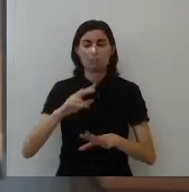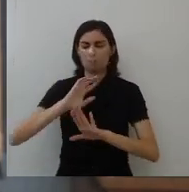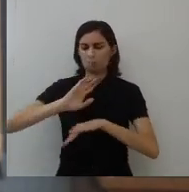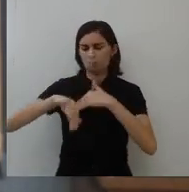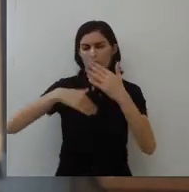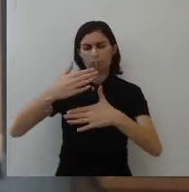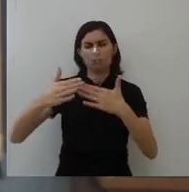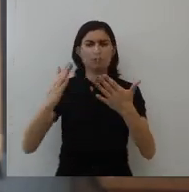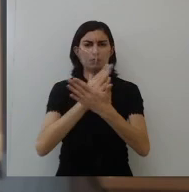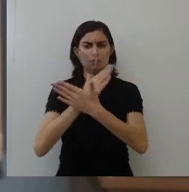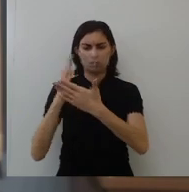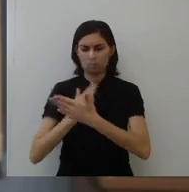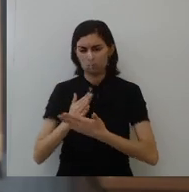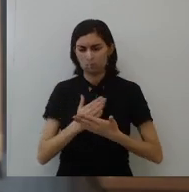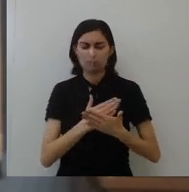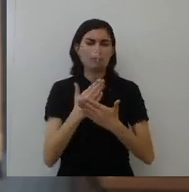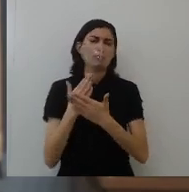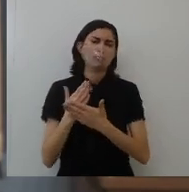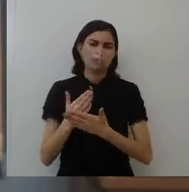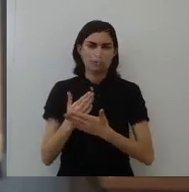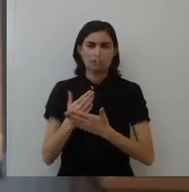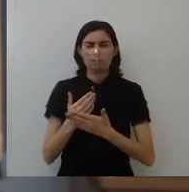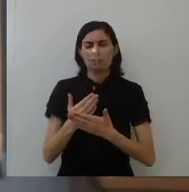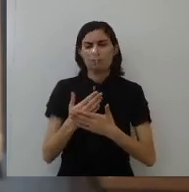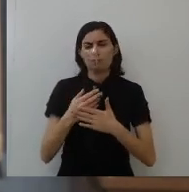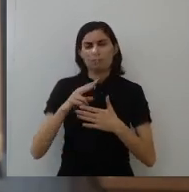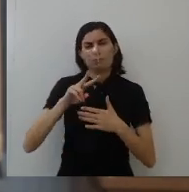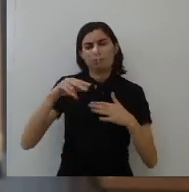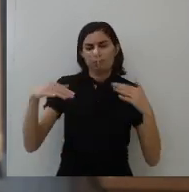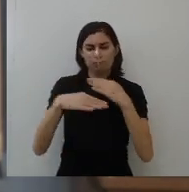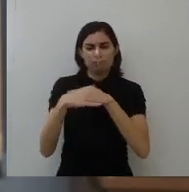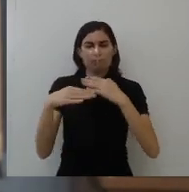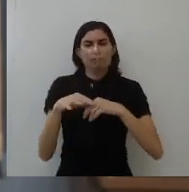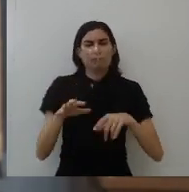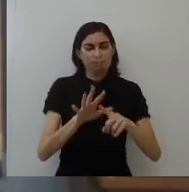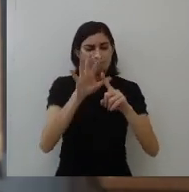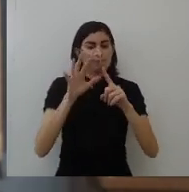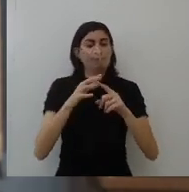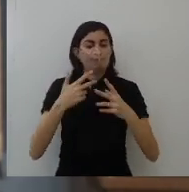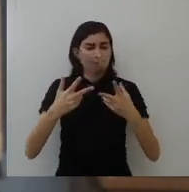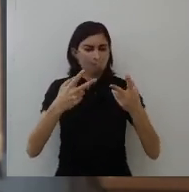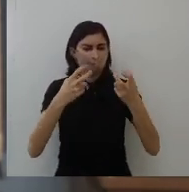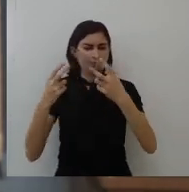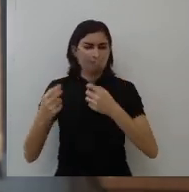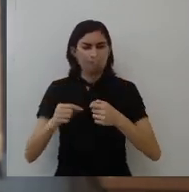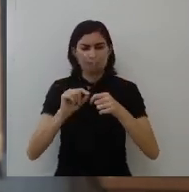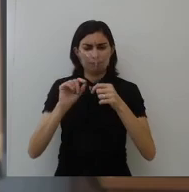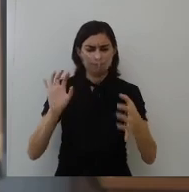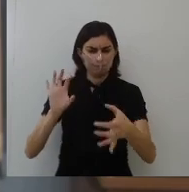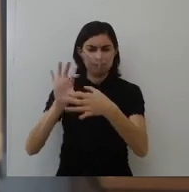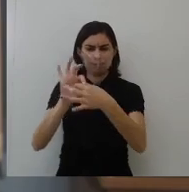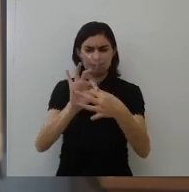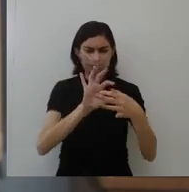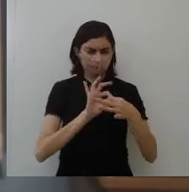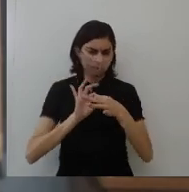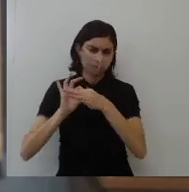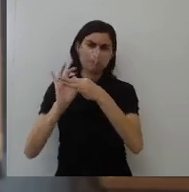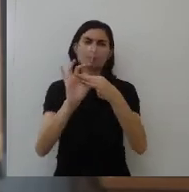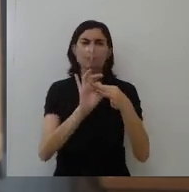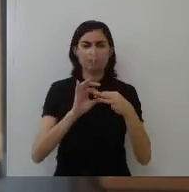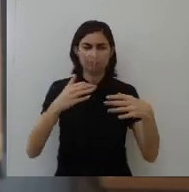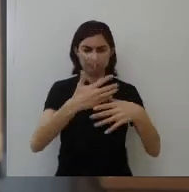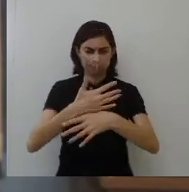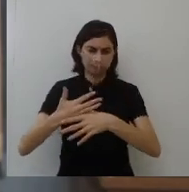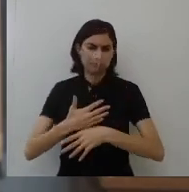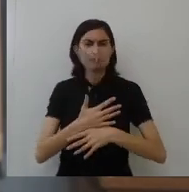também temos algumas vias de influência, ou seja, percebam que vai se formando uma conexão entre essas